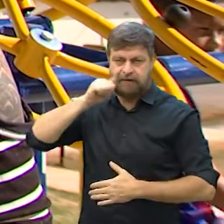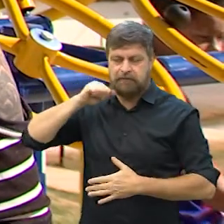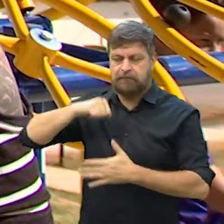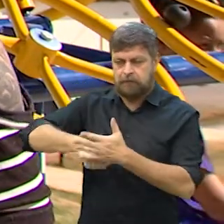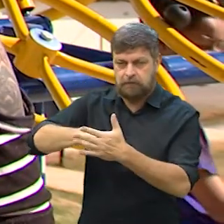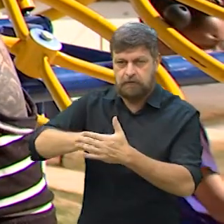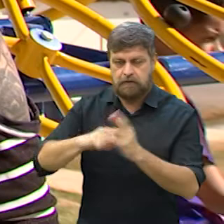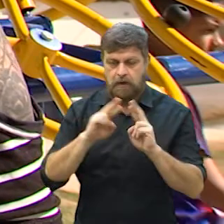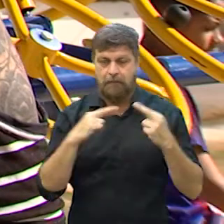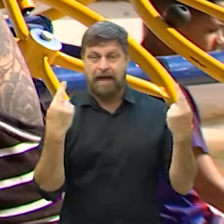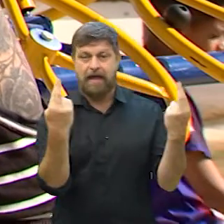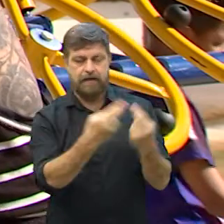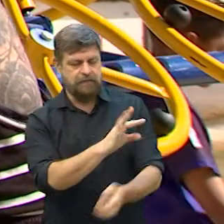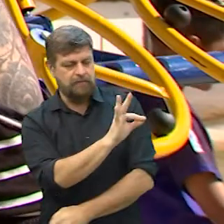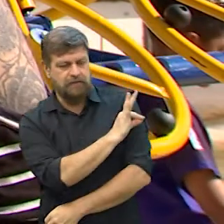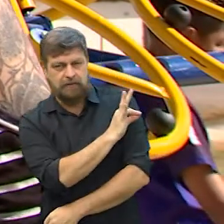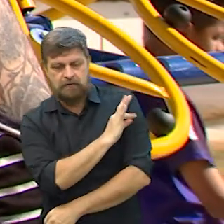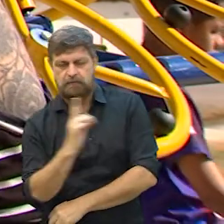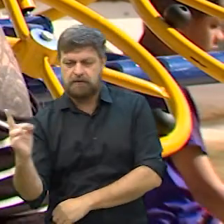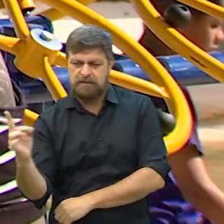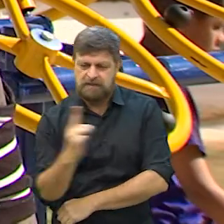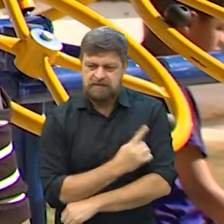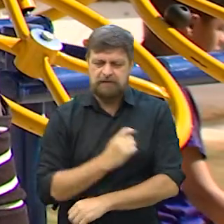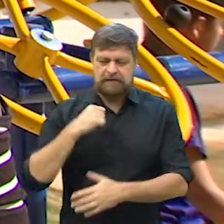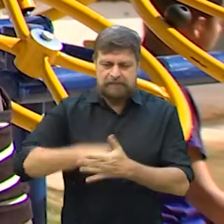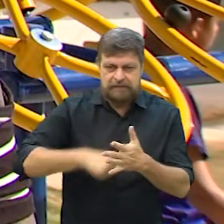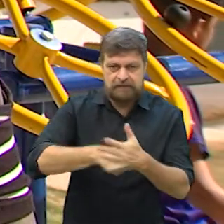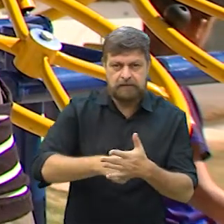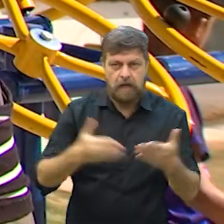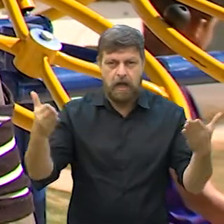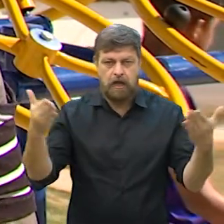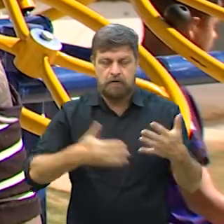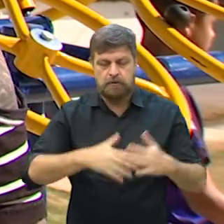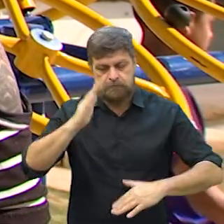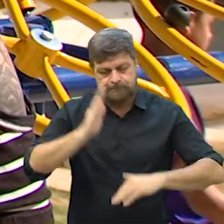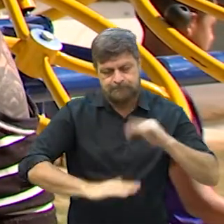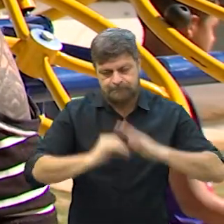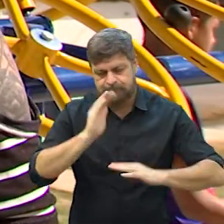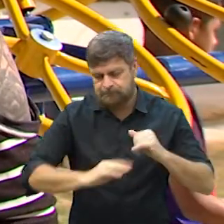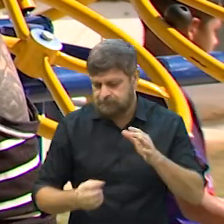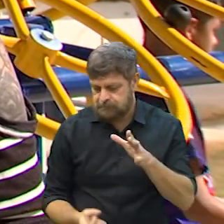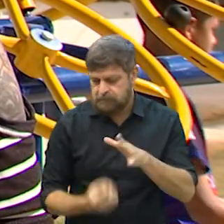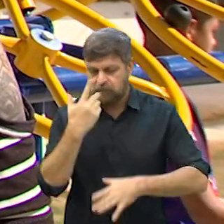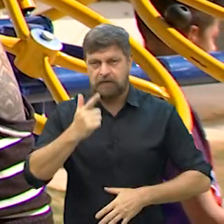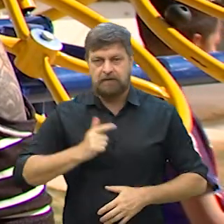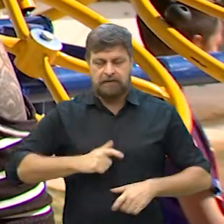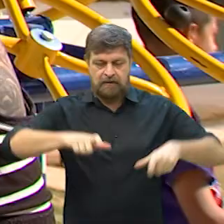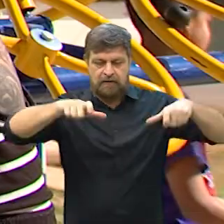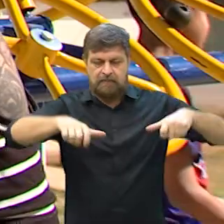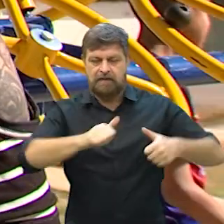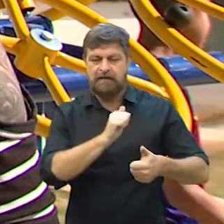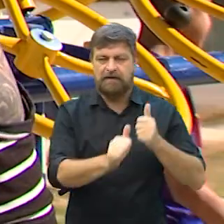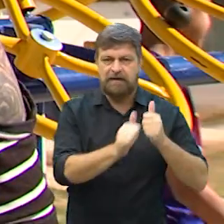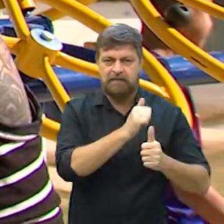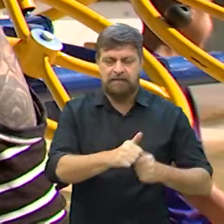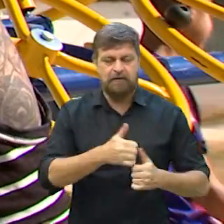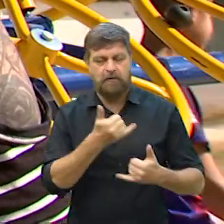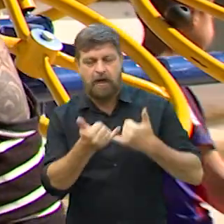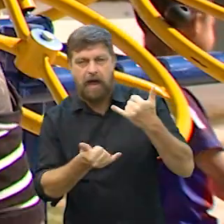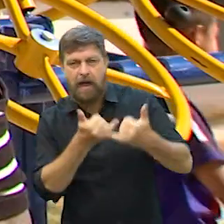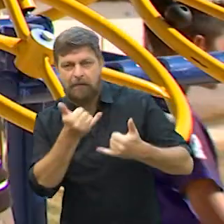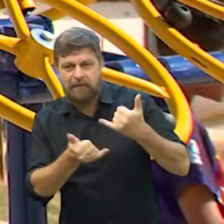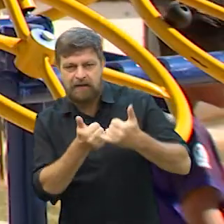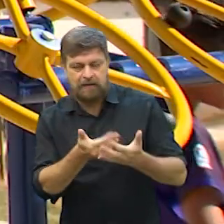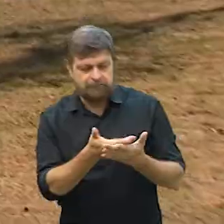segundo a Bete né que aí a gente foi numa reunião na prefeitura a gente correu atrás de tudo e hoje tá sendo essa ah e tem um